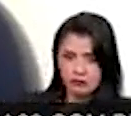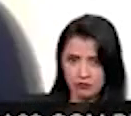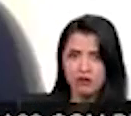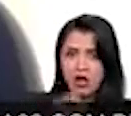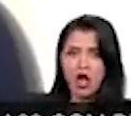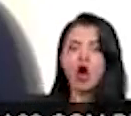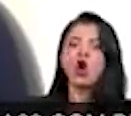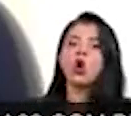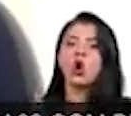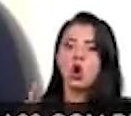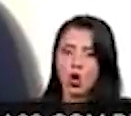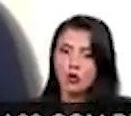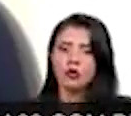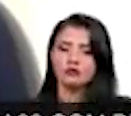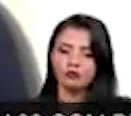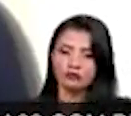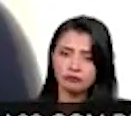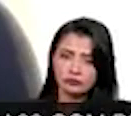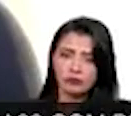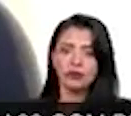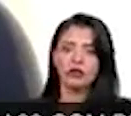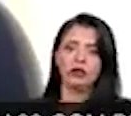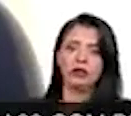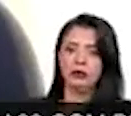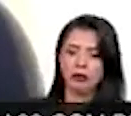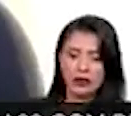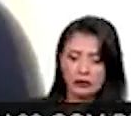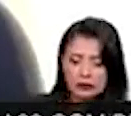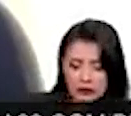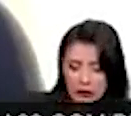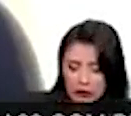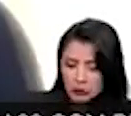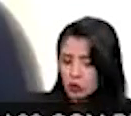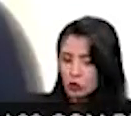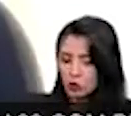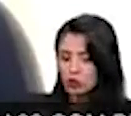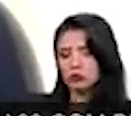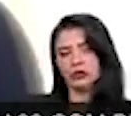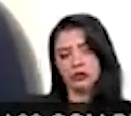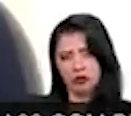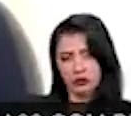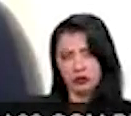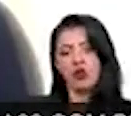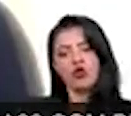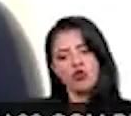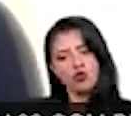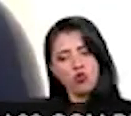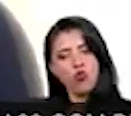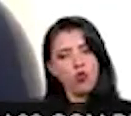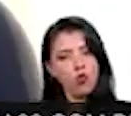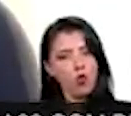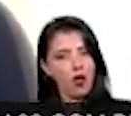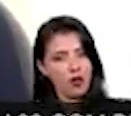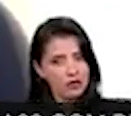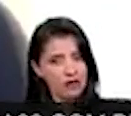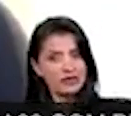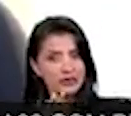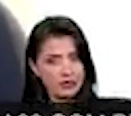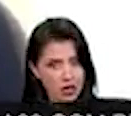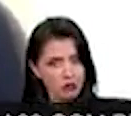córneas, processá-las, fazer todos os exames que são necessários, armazená-las adequadamente